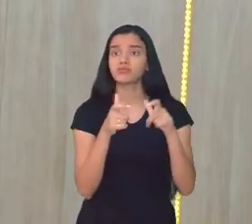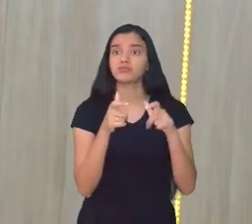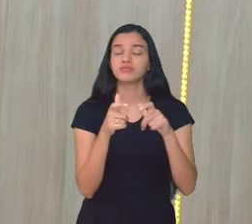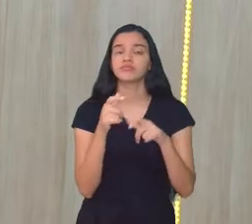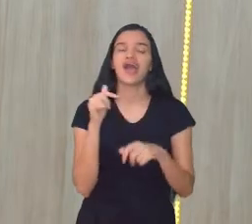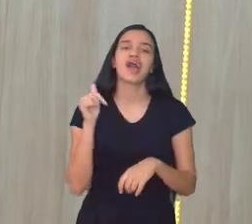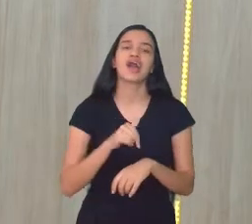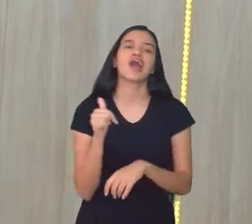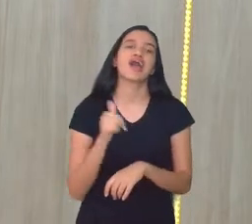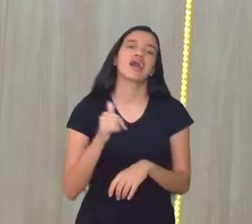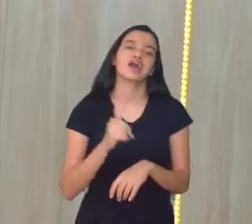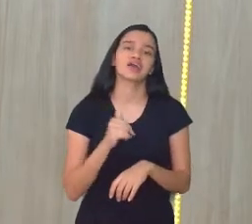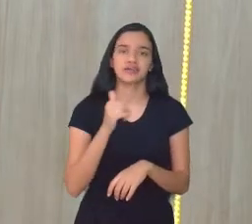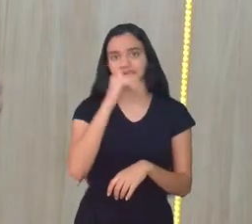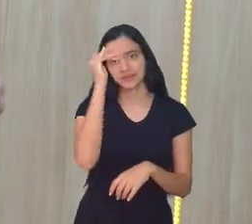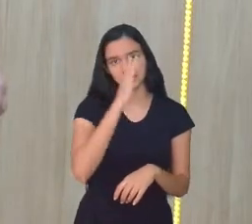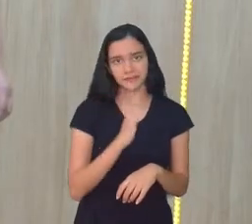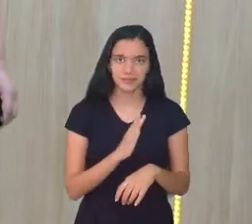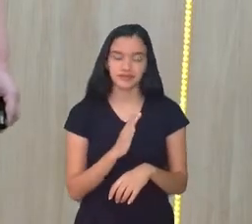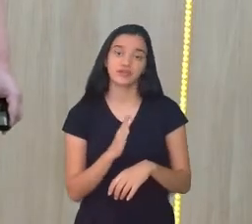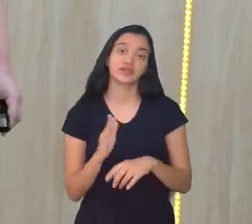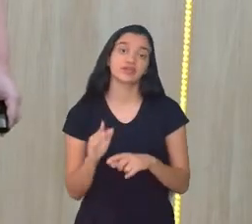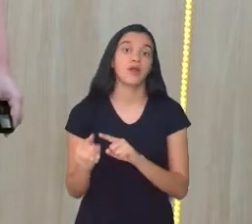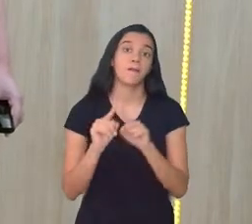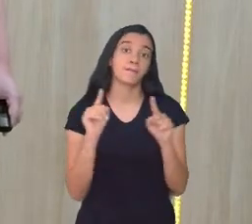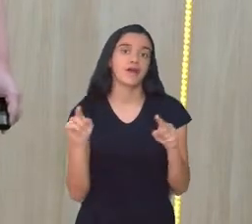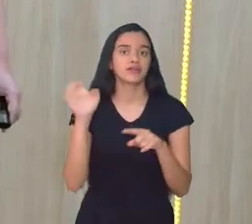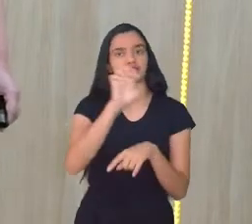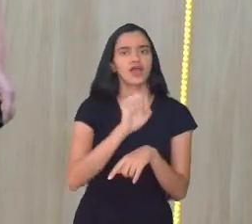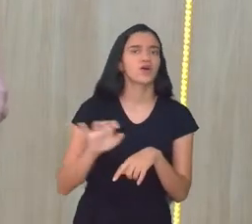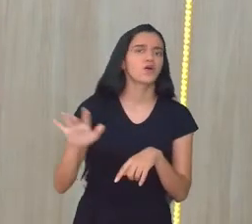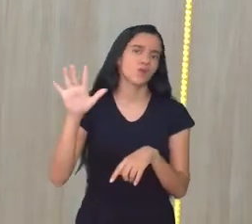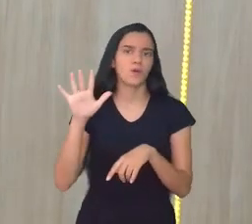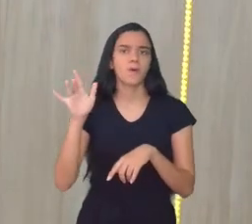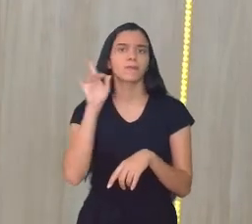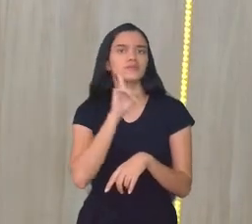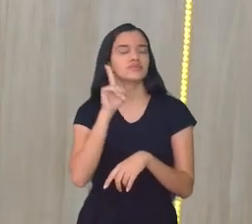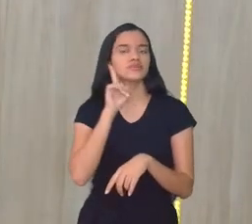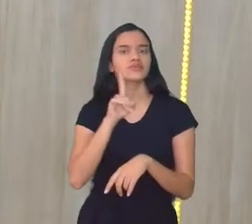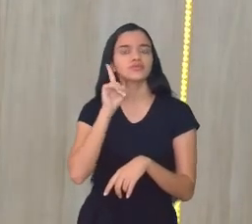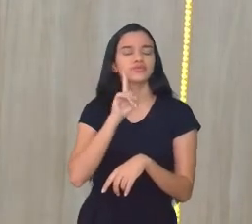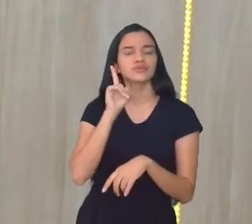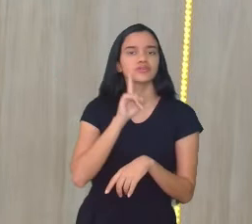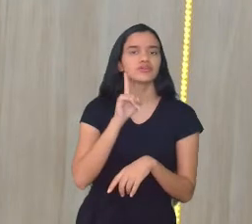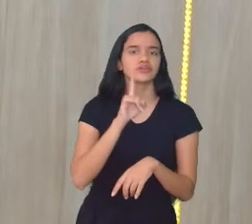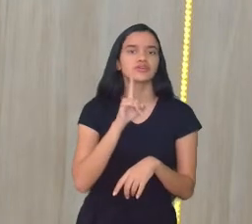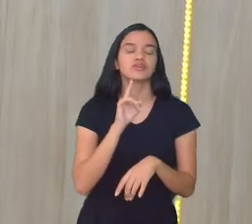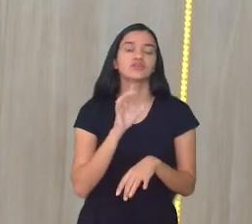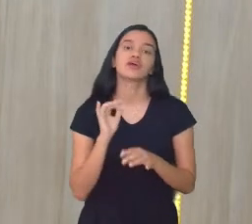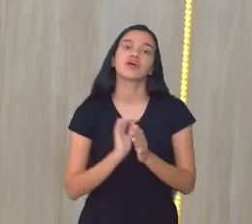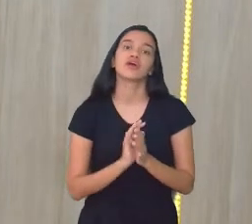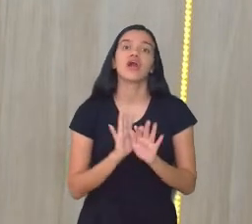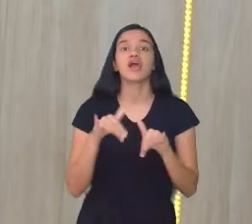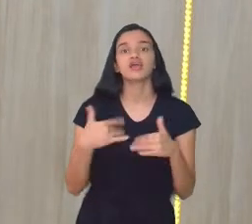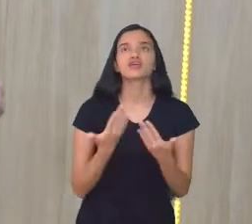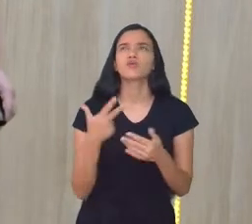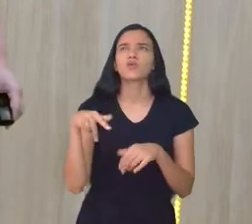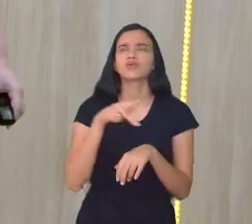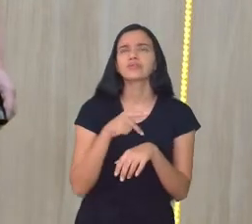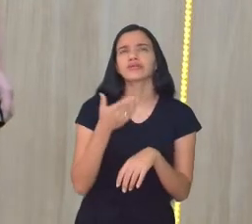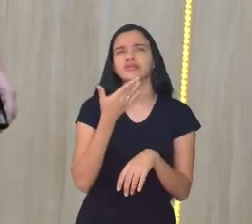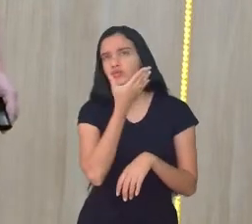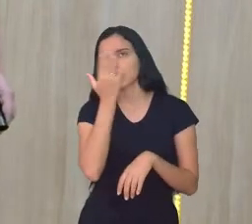no Brasil e na América Latina. Mas na Europa, Estados Unidos, Canadá e alguns outros países que eu não lembro